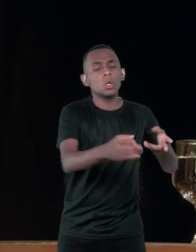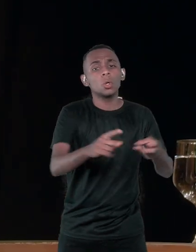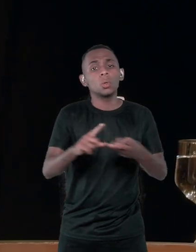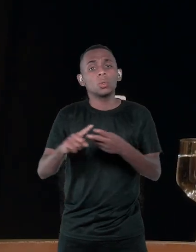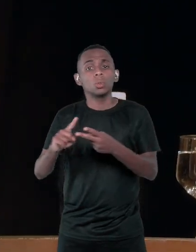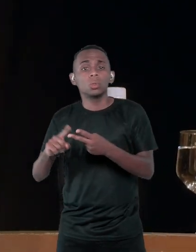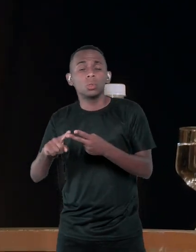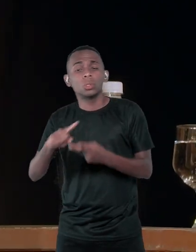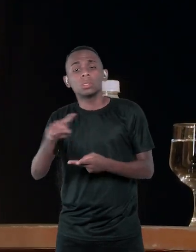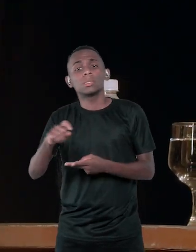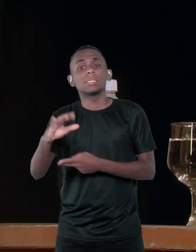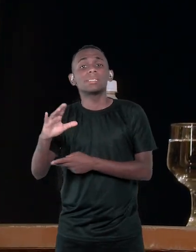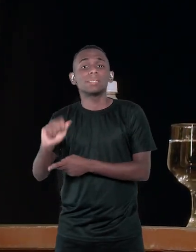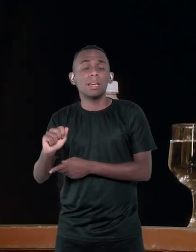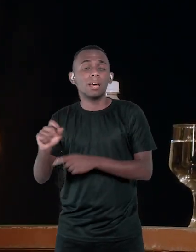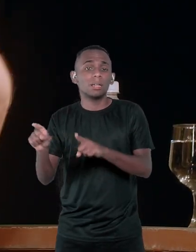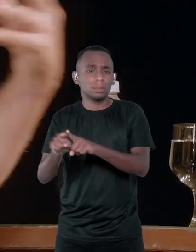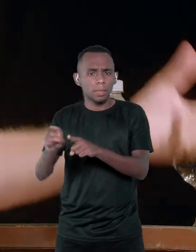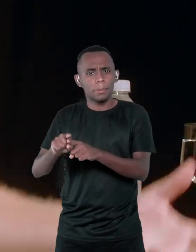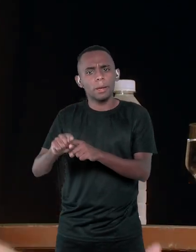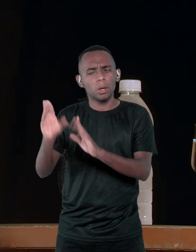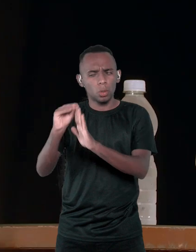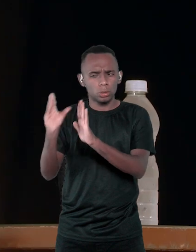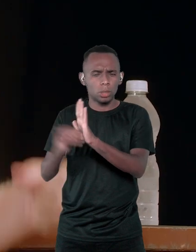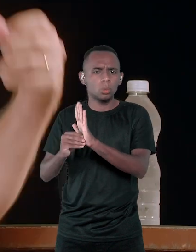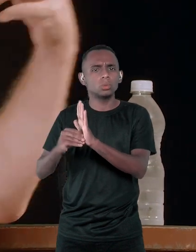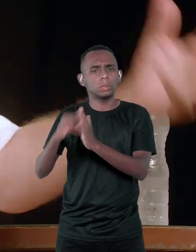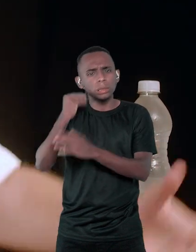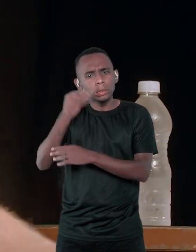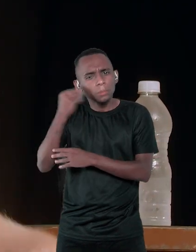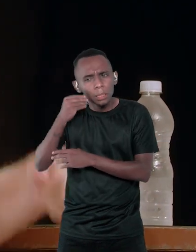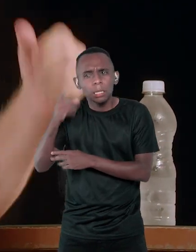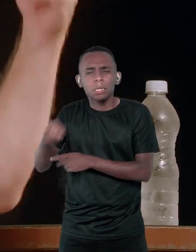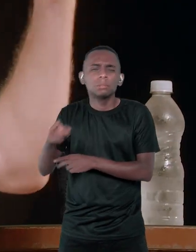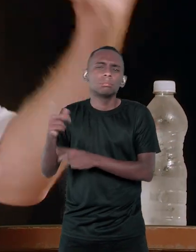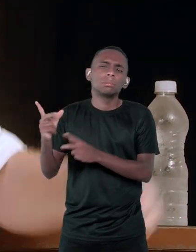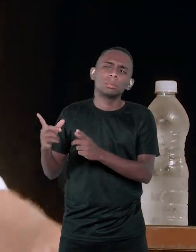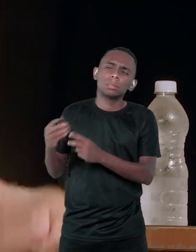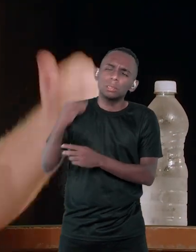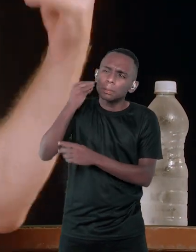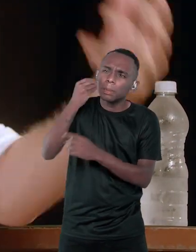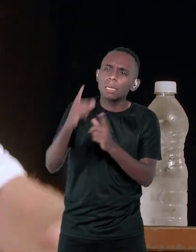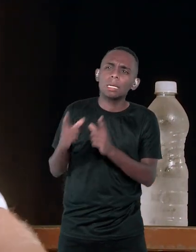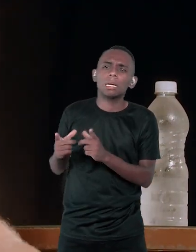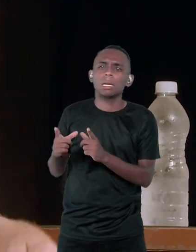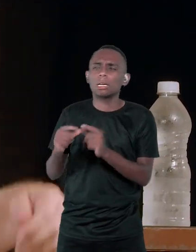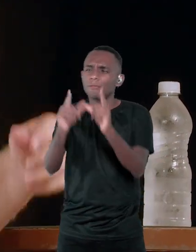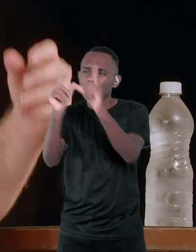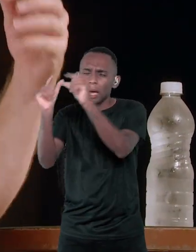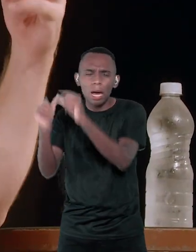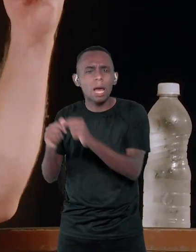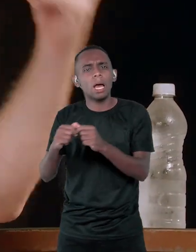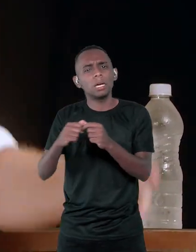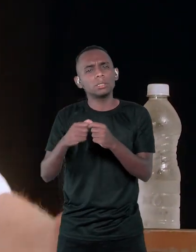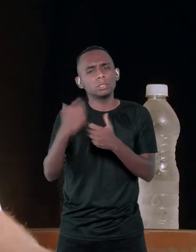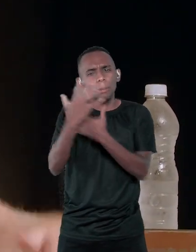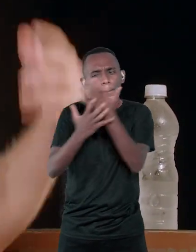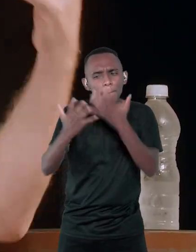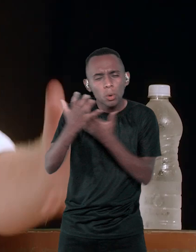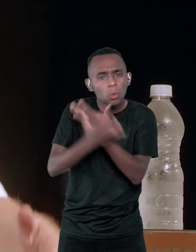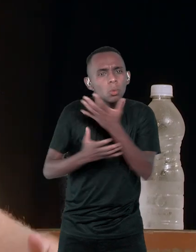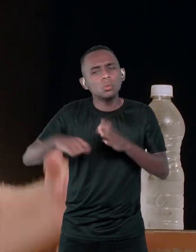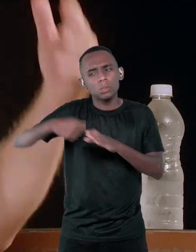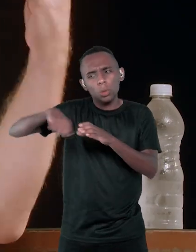conteúdo que ele tem a trazer, né, do ponto de vista das viagens, gastronomia, música,